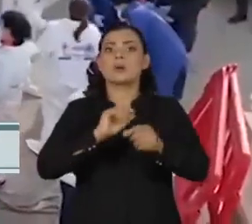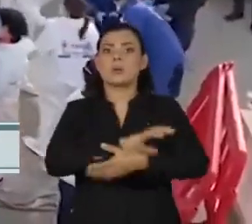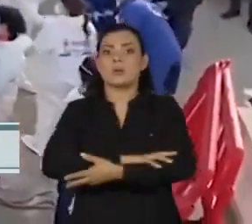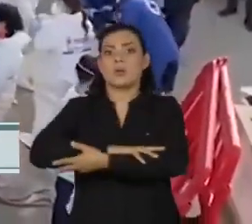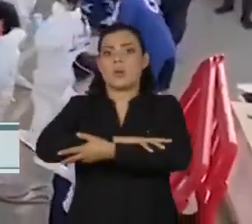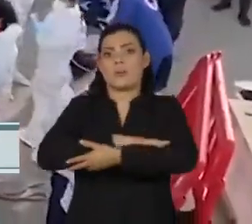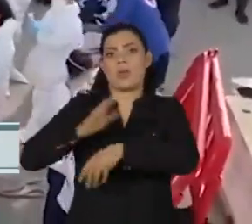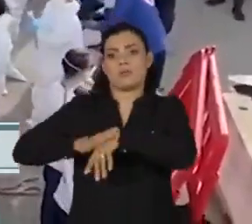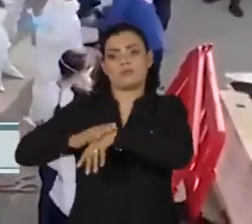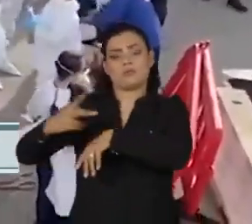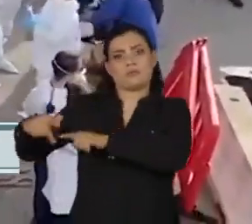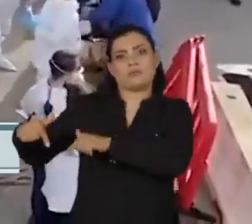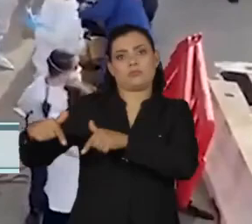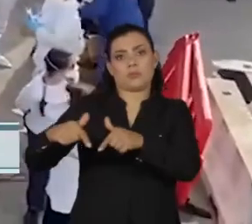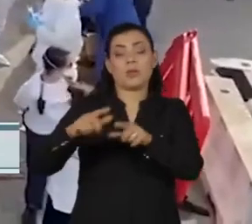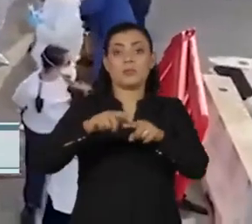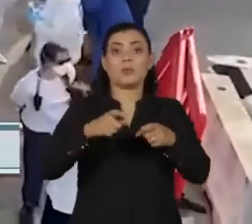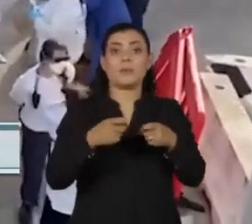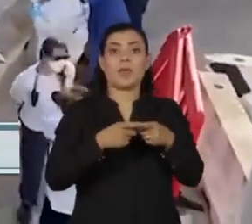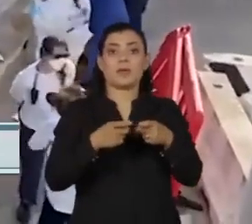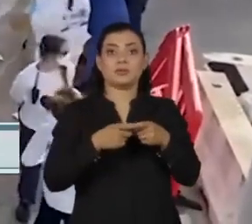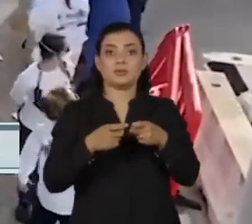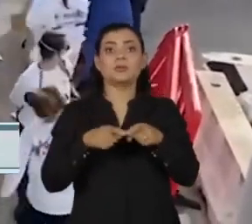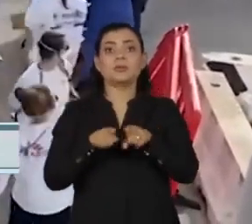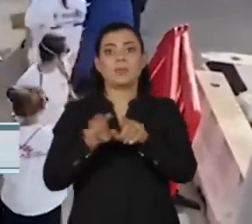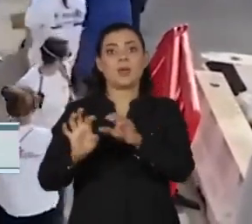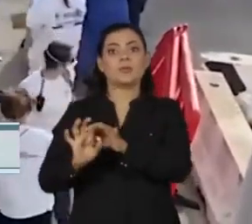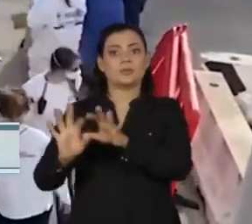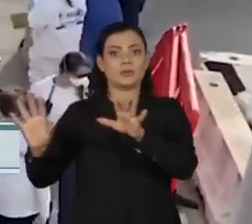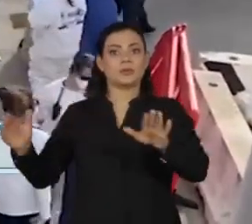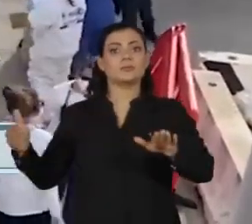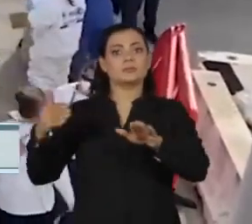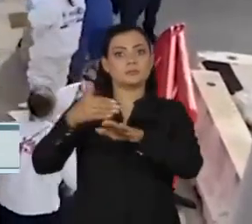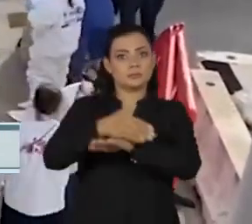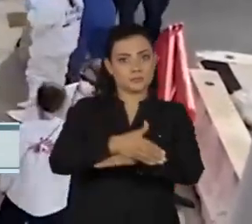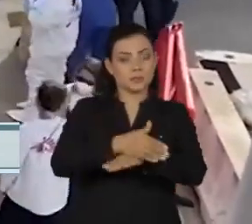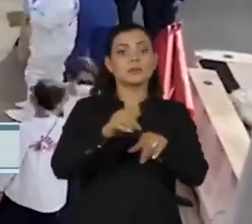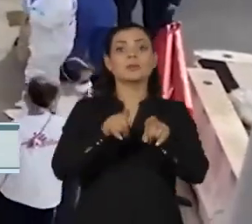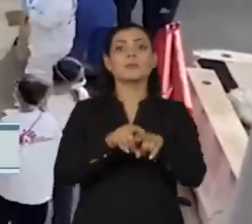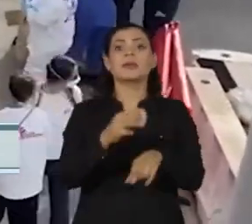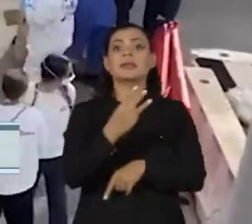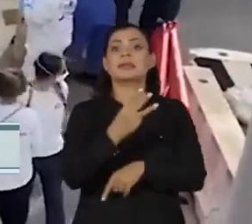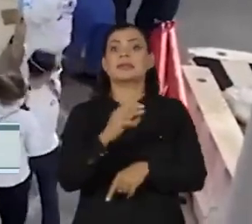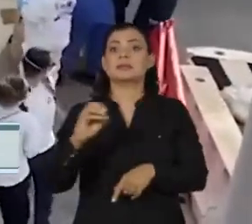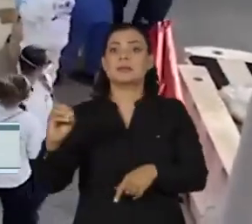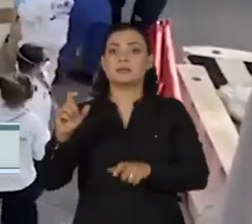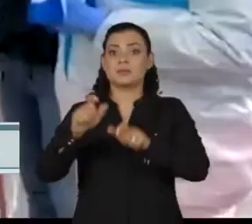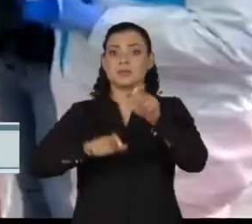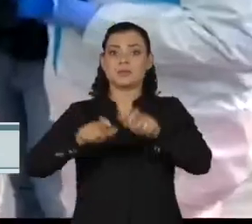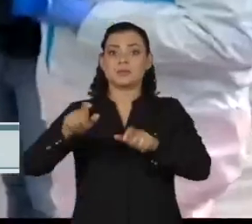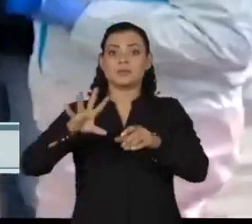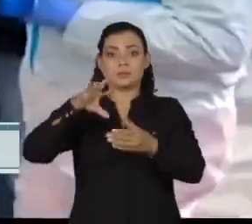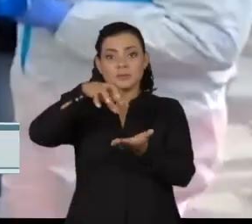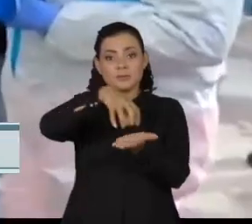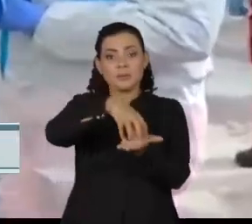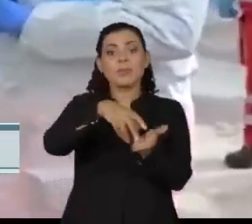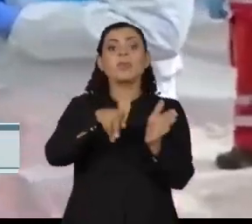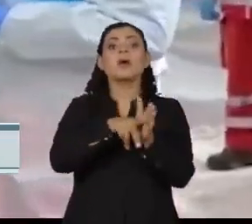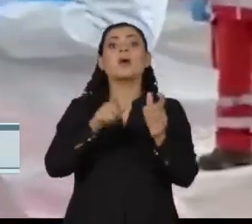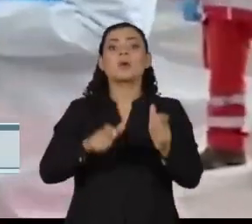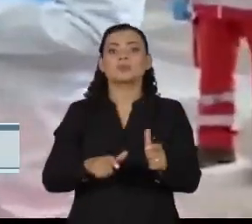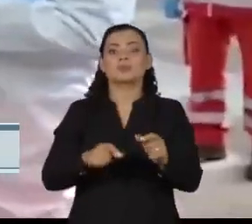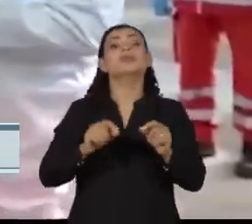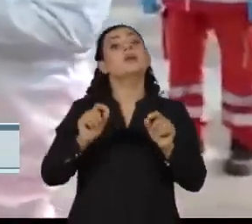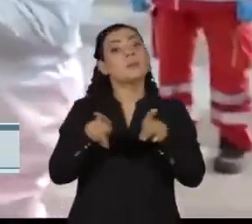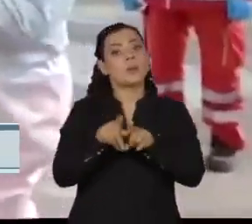na sexta-feira os médicos sem fronteiras receberam autorização para desembarcar mais de 300 migrantes no porto de brindes